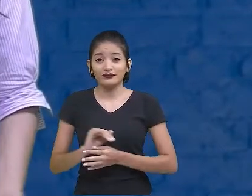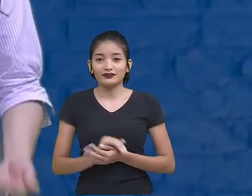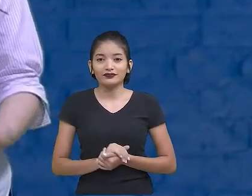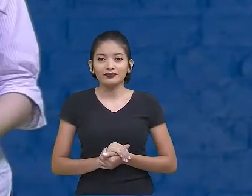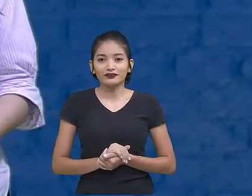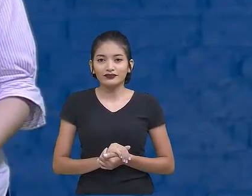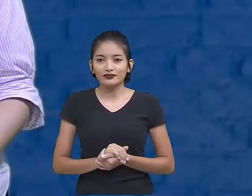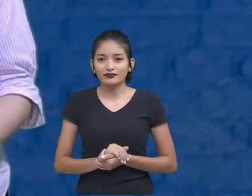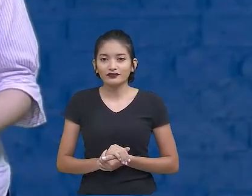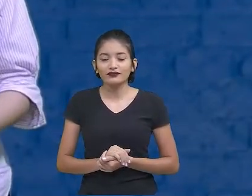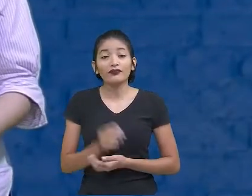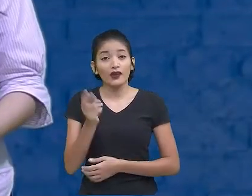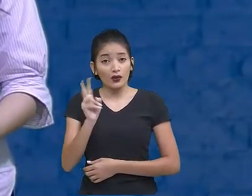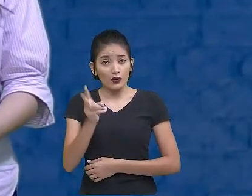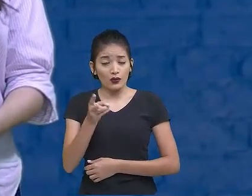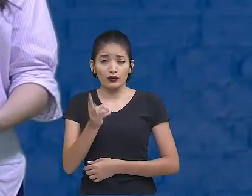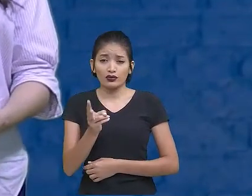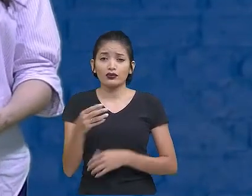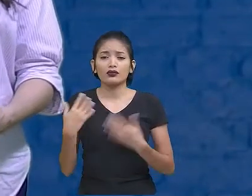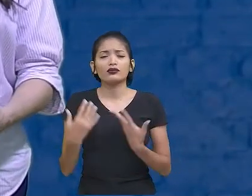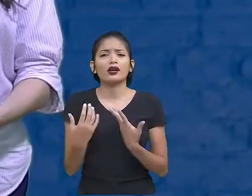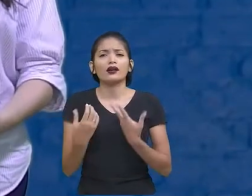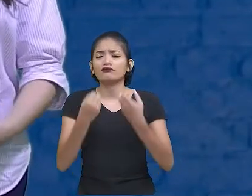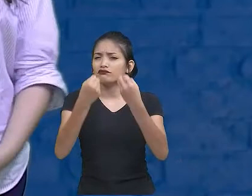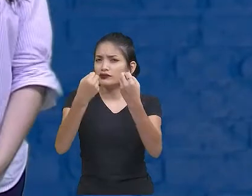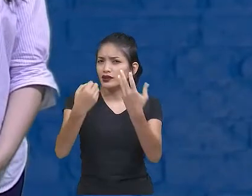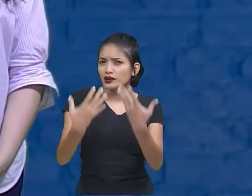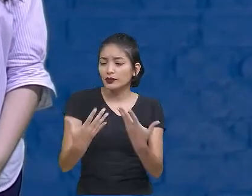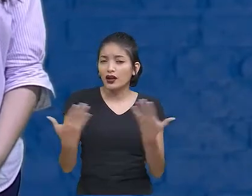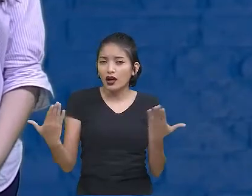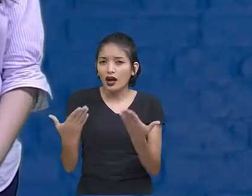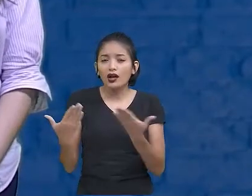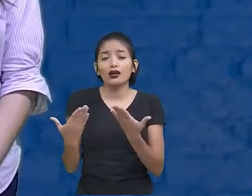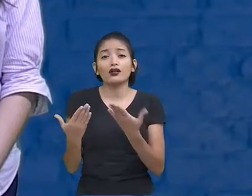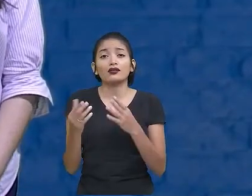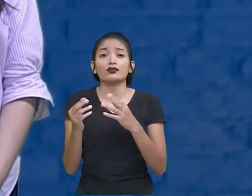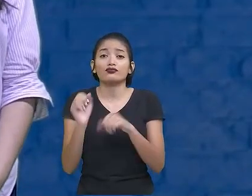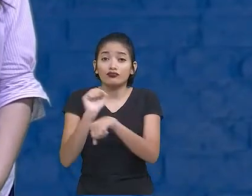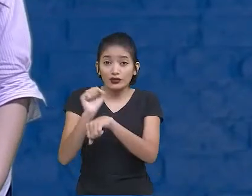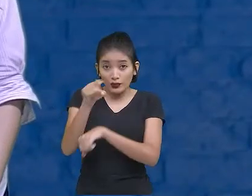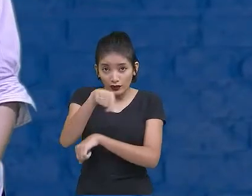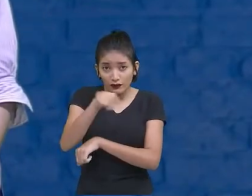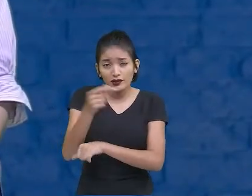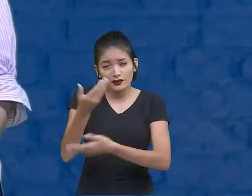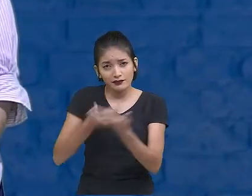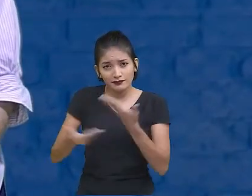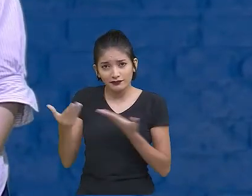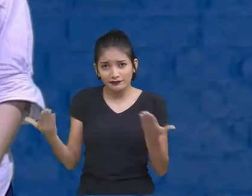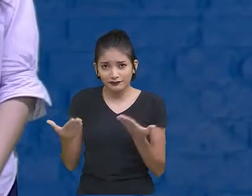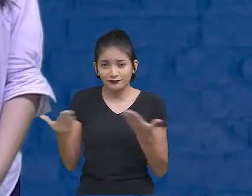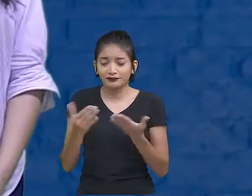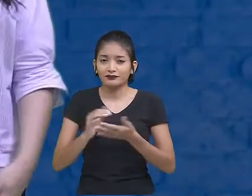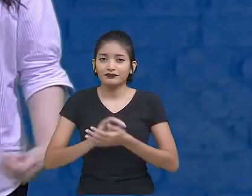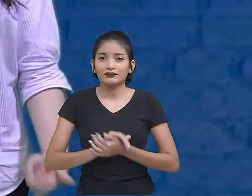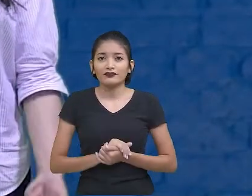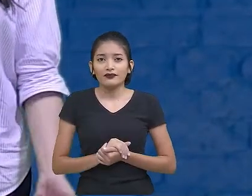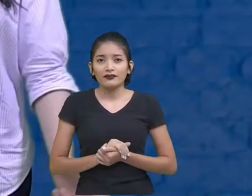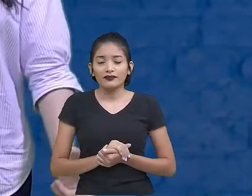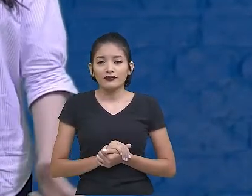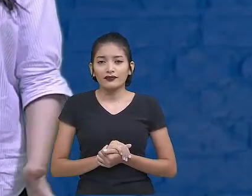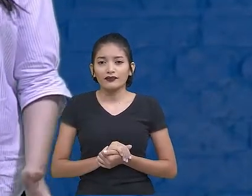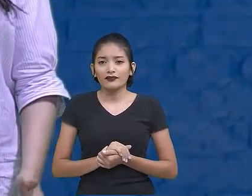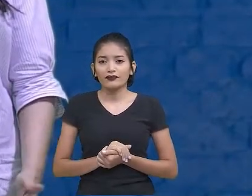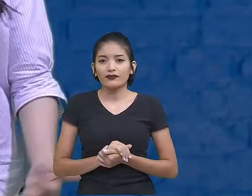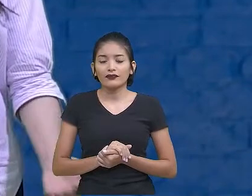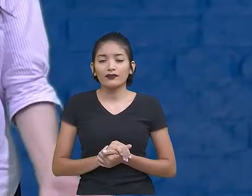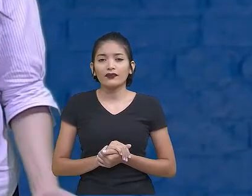vamos lá. Então, conforme a gente vai conversando, eu aguardo a participação de vocês, tá bom? Então, bora lá. Como fazer